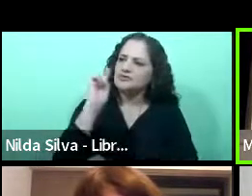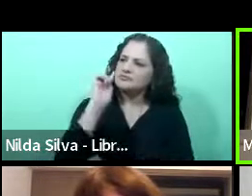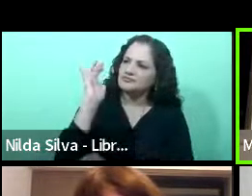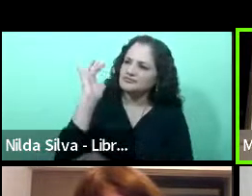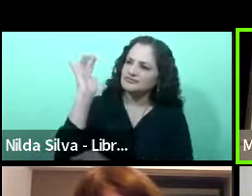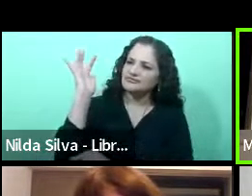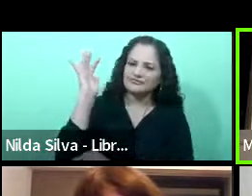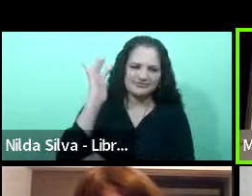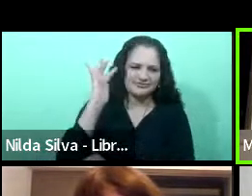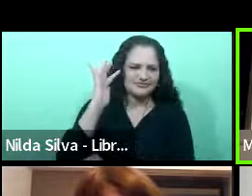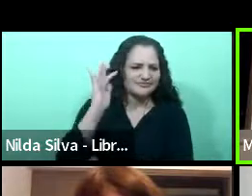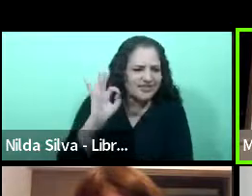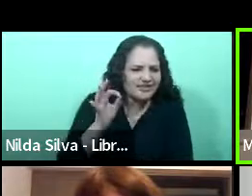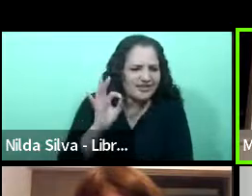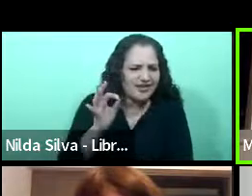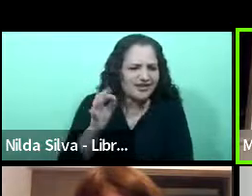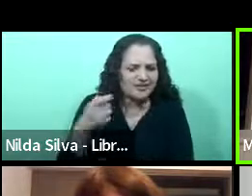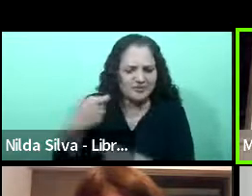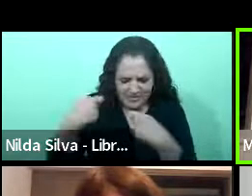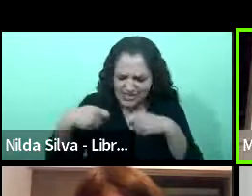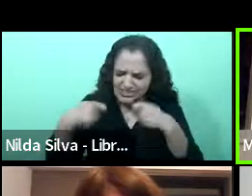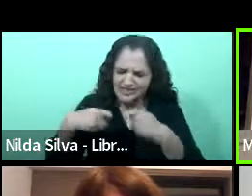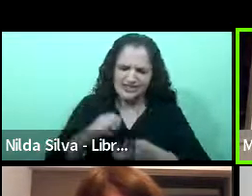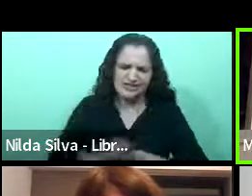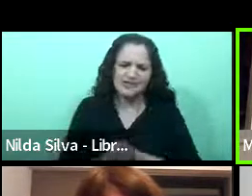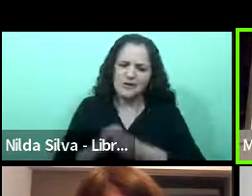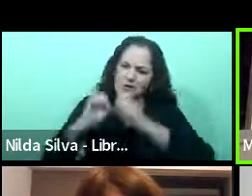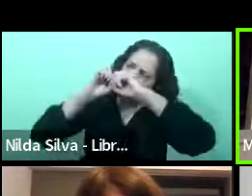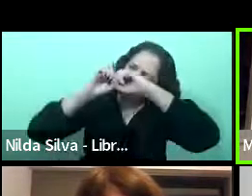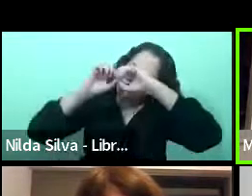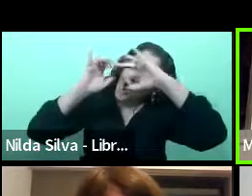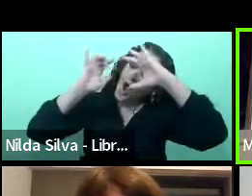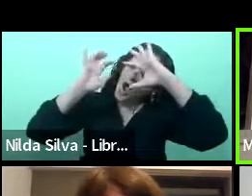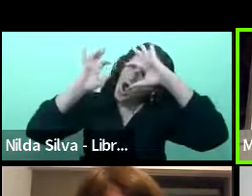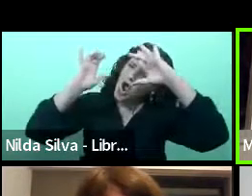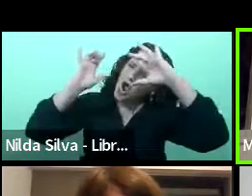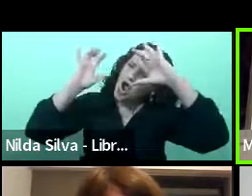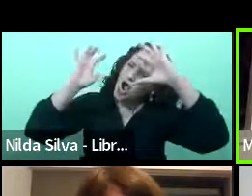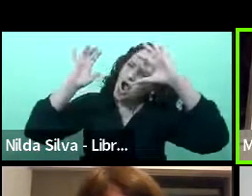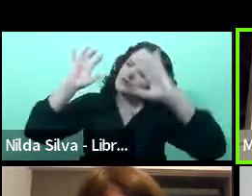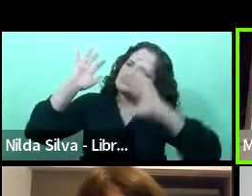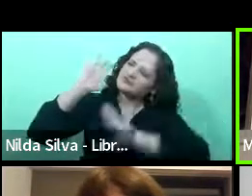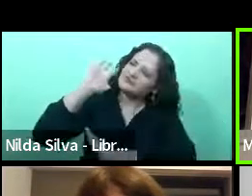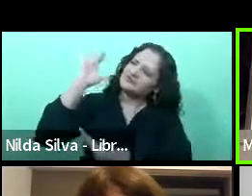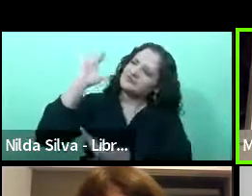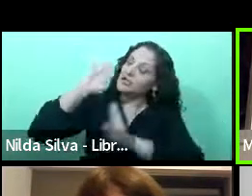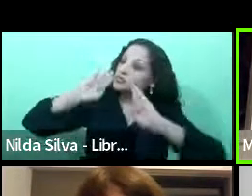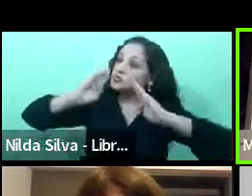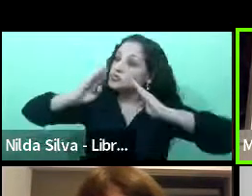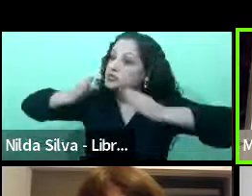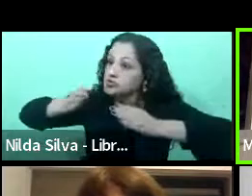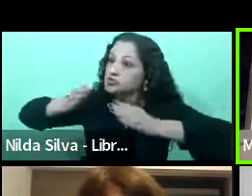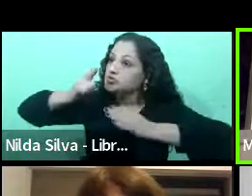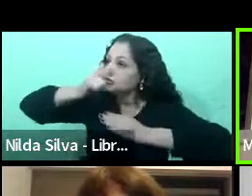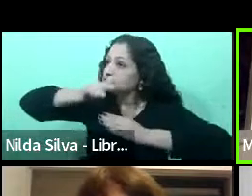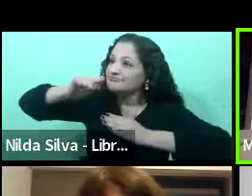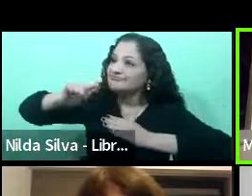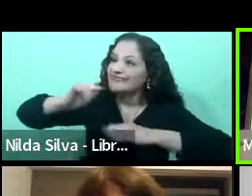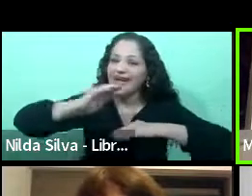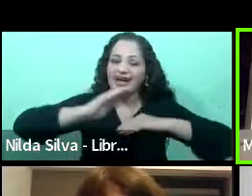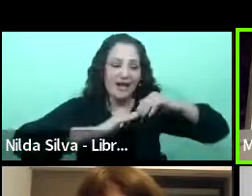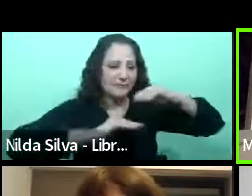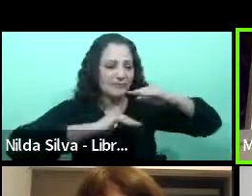não tem esse horizonte, a prática vira